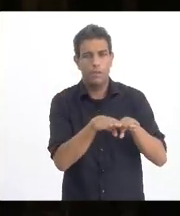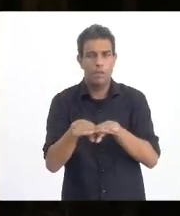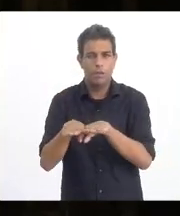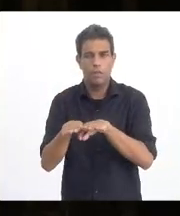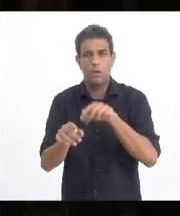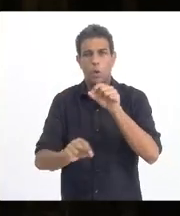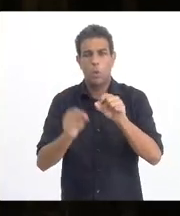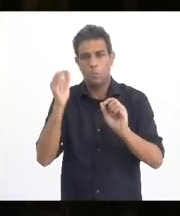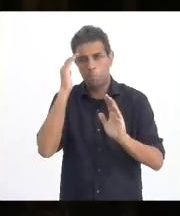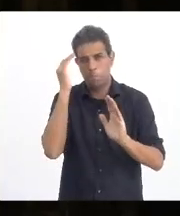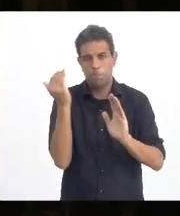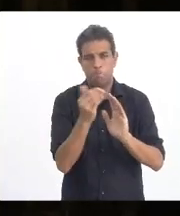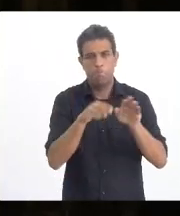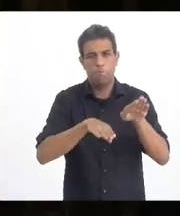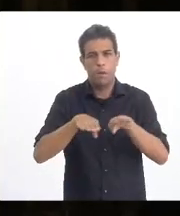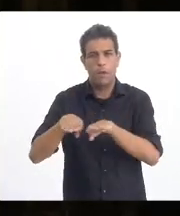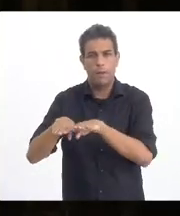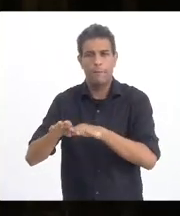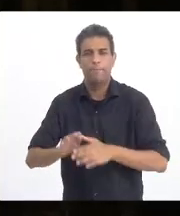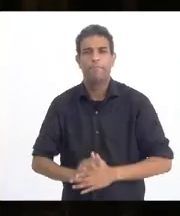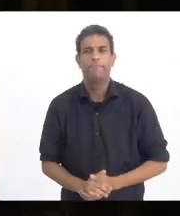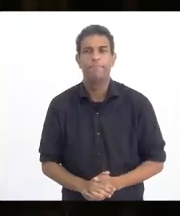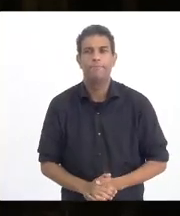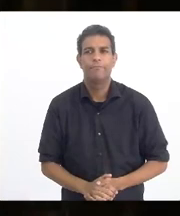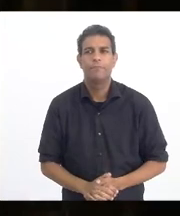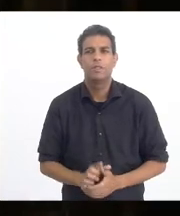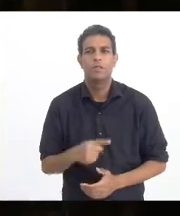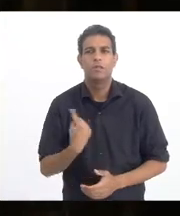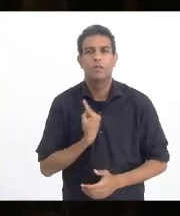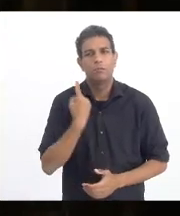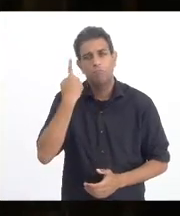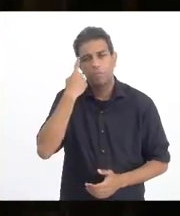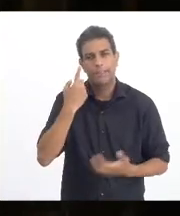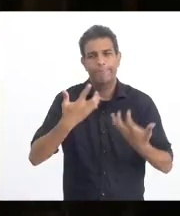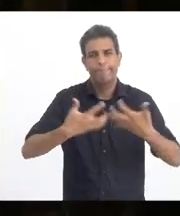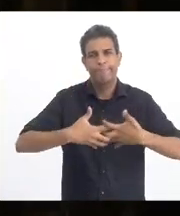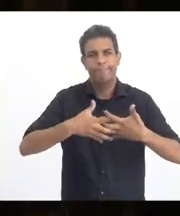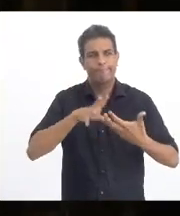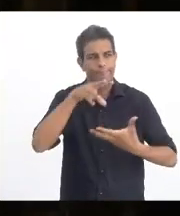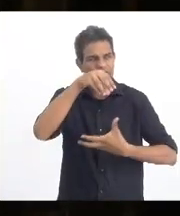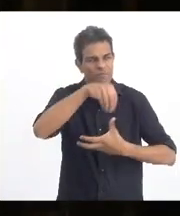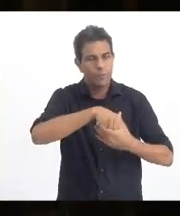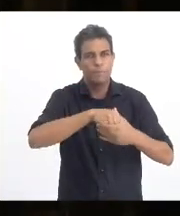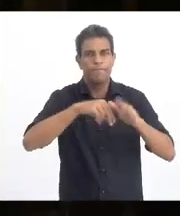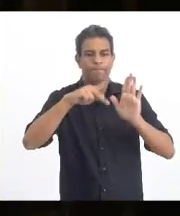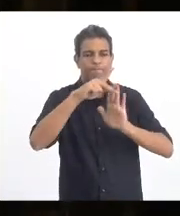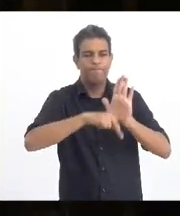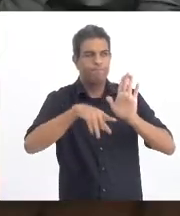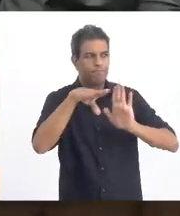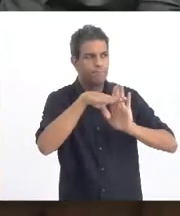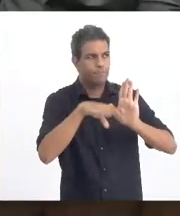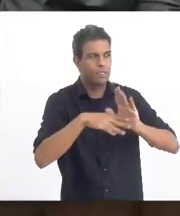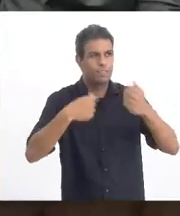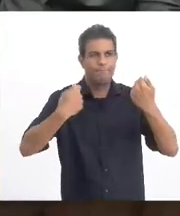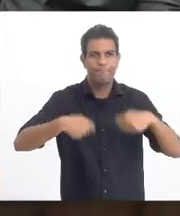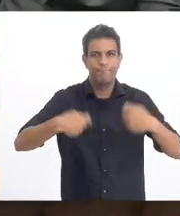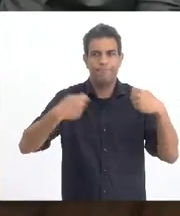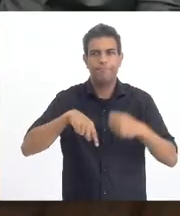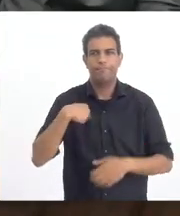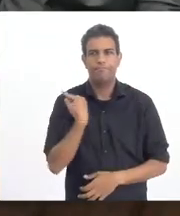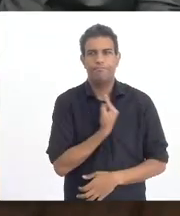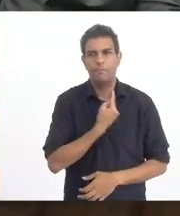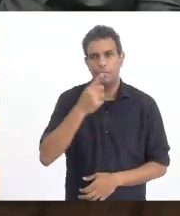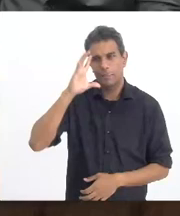vai ser respeitada a paridade. Então, o que foi feito foi, dentro desse contexto de necessidade que a gente